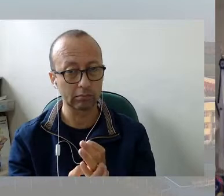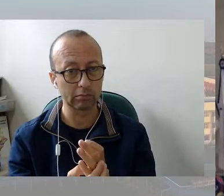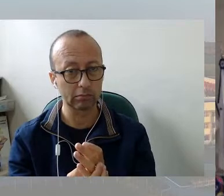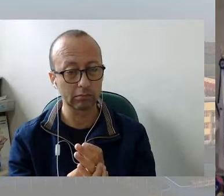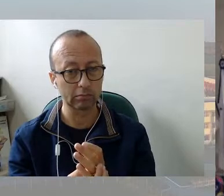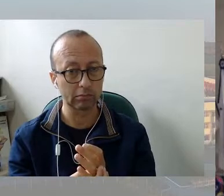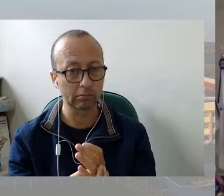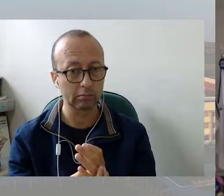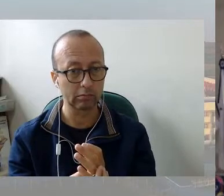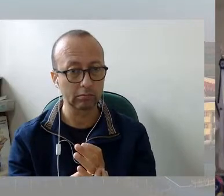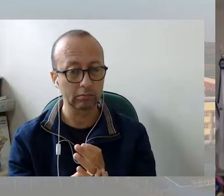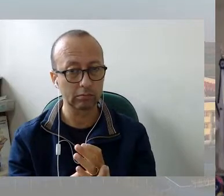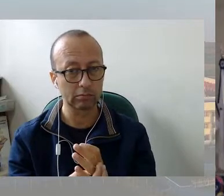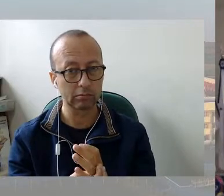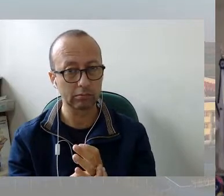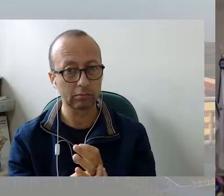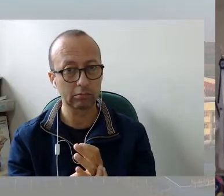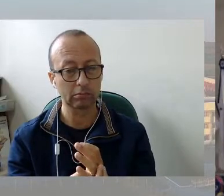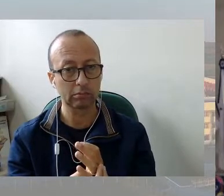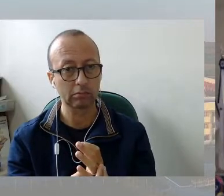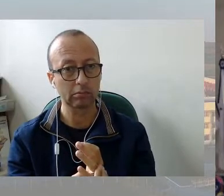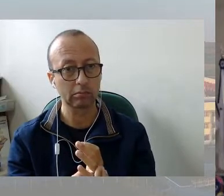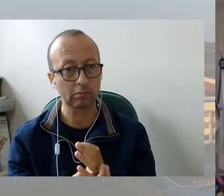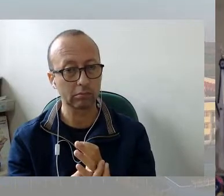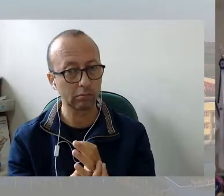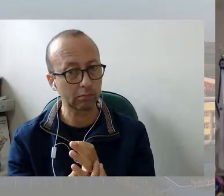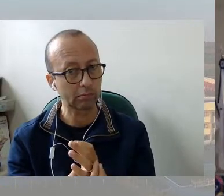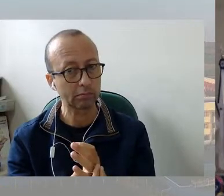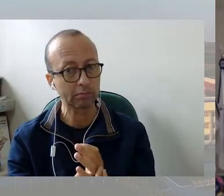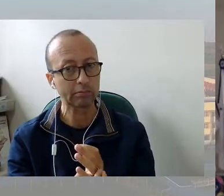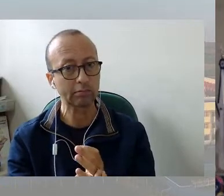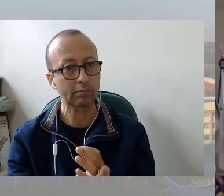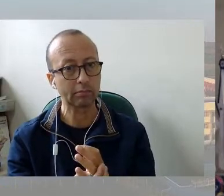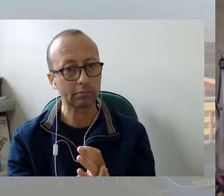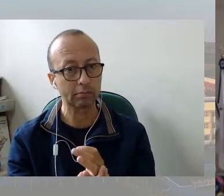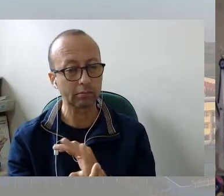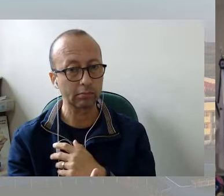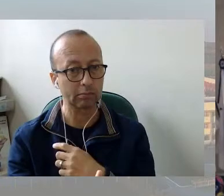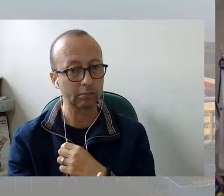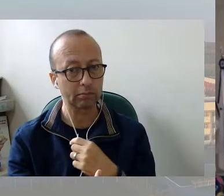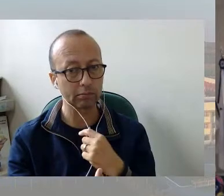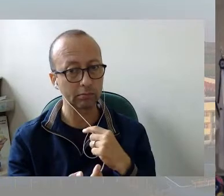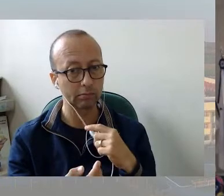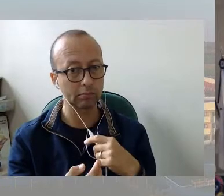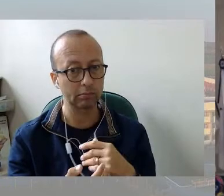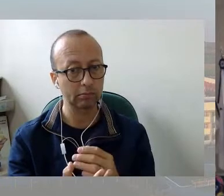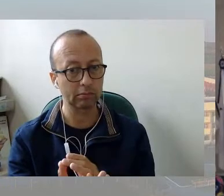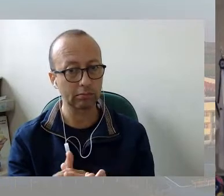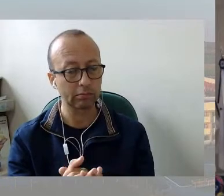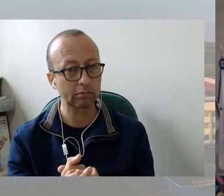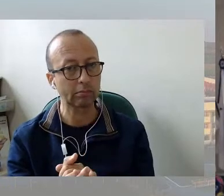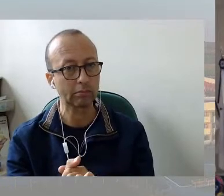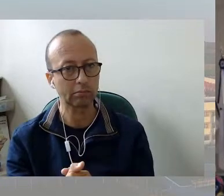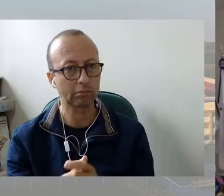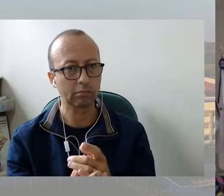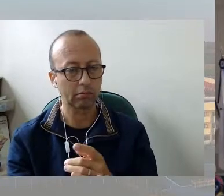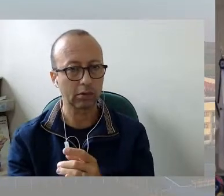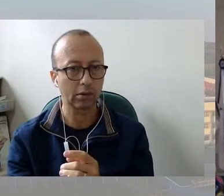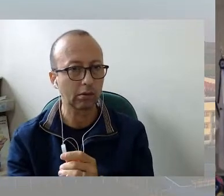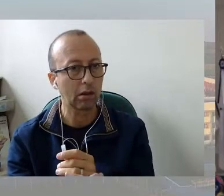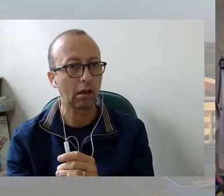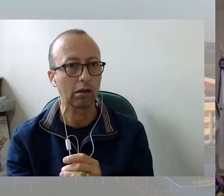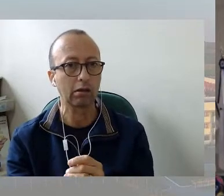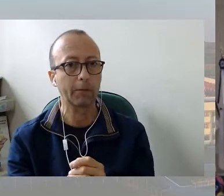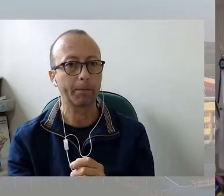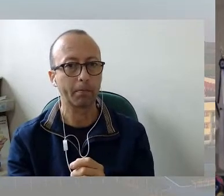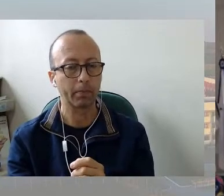para esclarecer, porque tu... Essa colocação, tá? Porque era a informação então, que eu tinha. Em nenhum momento ninguém disse interrompe a transmissão, tá. Não. Porque...